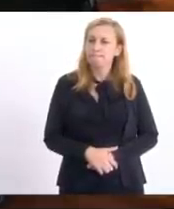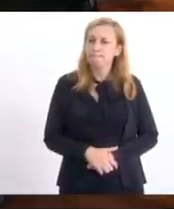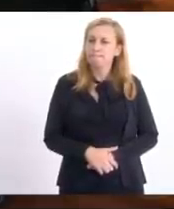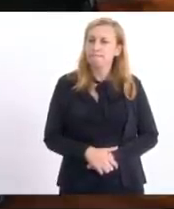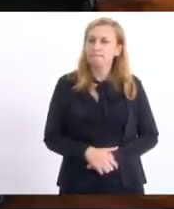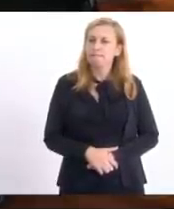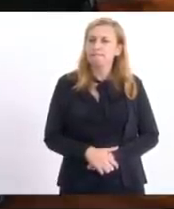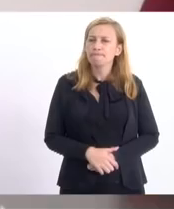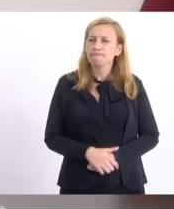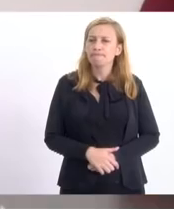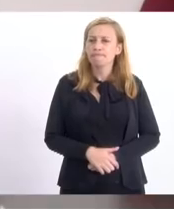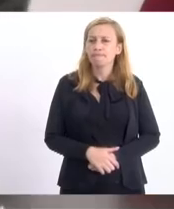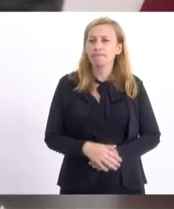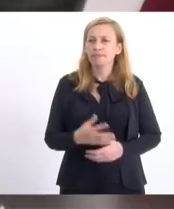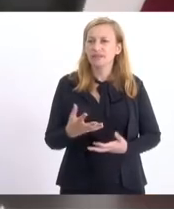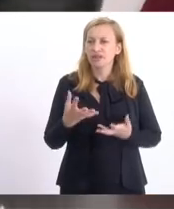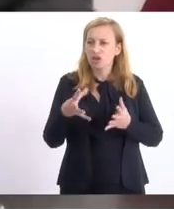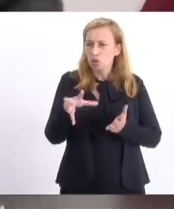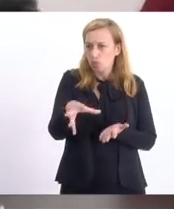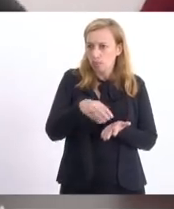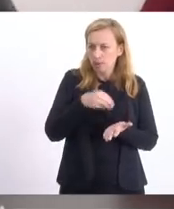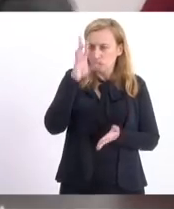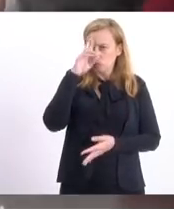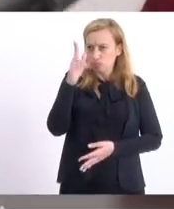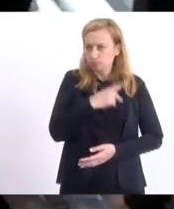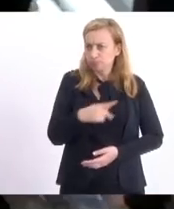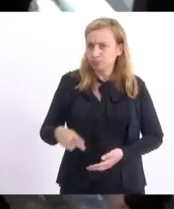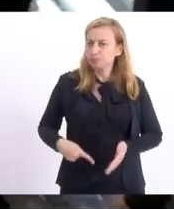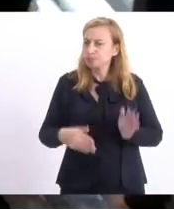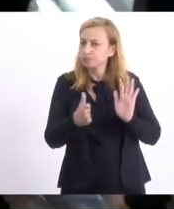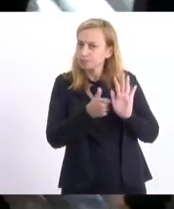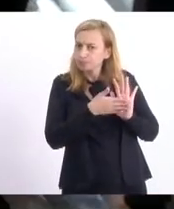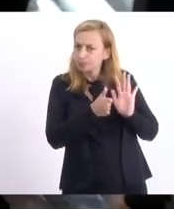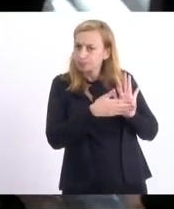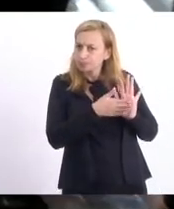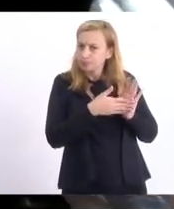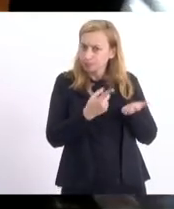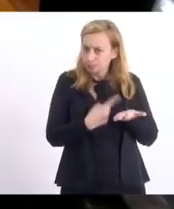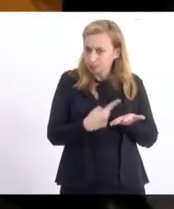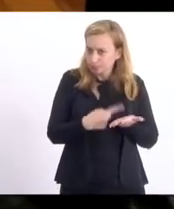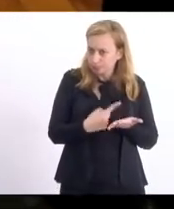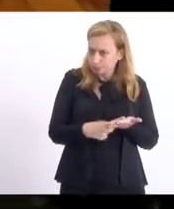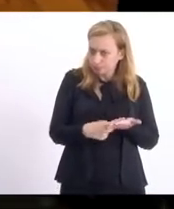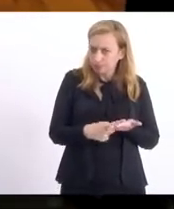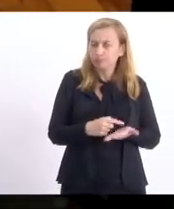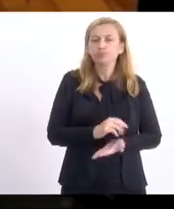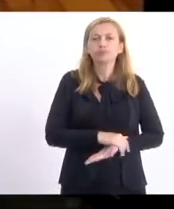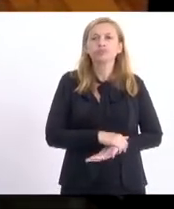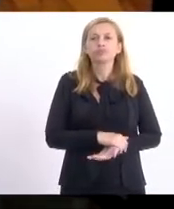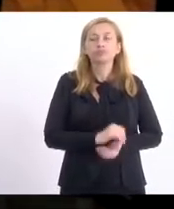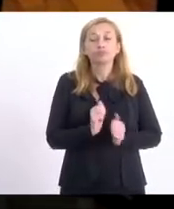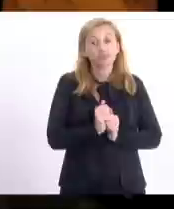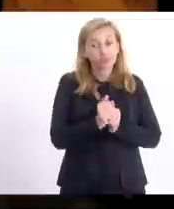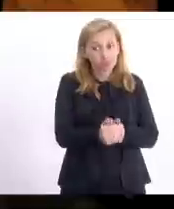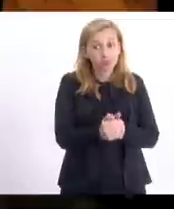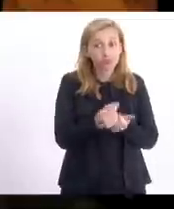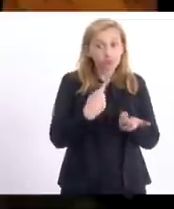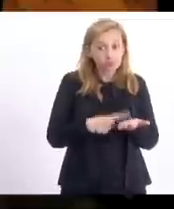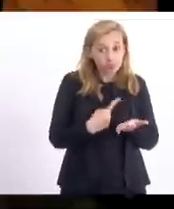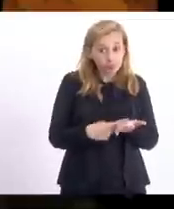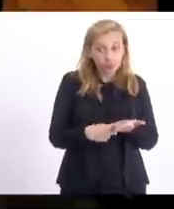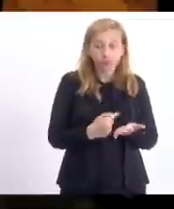Tentar imitar a Vossa Excelência e propor um acordo, um encaminhamento de um